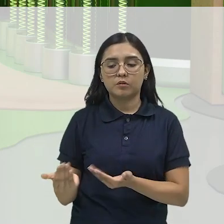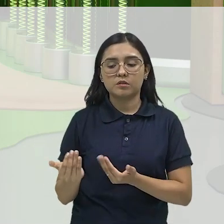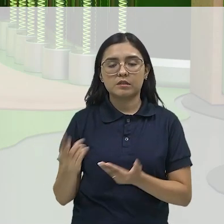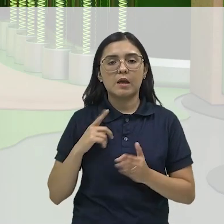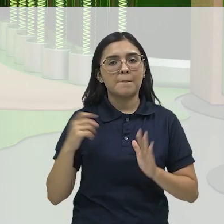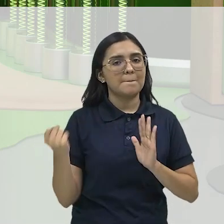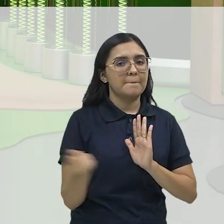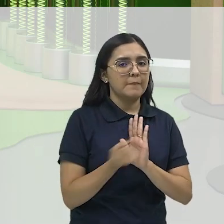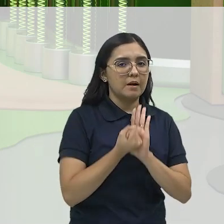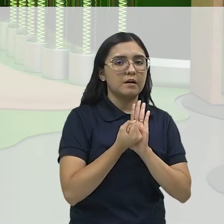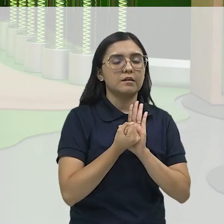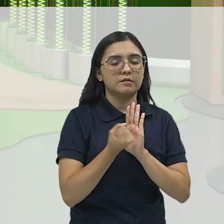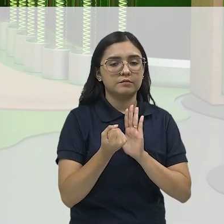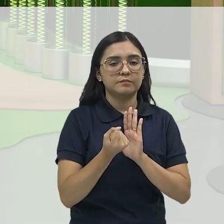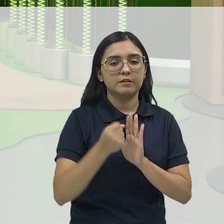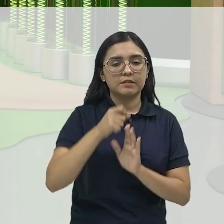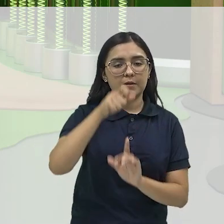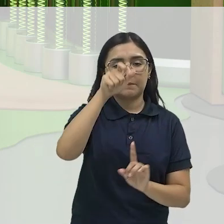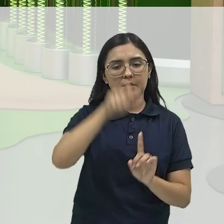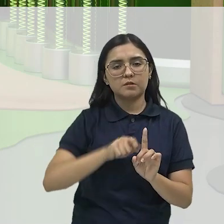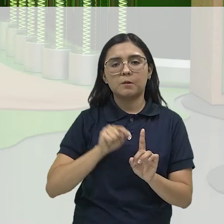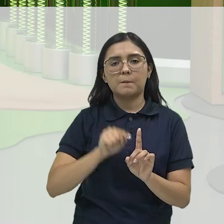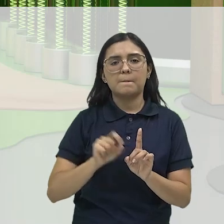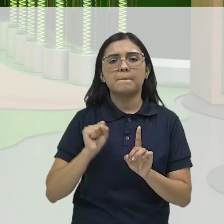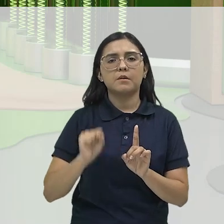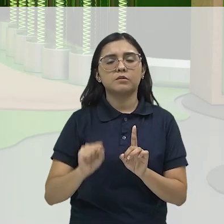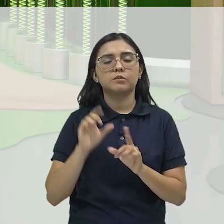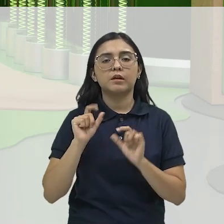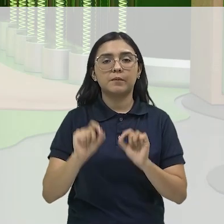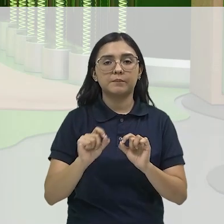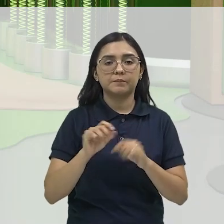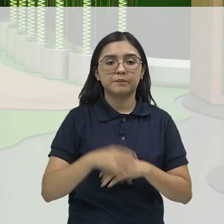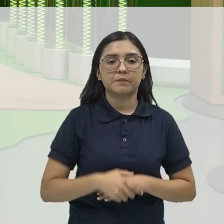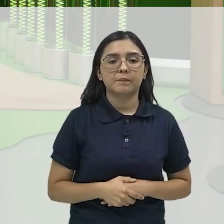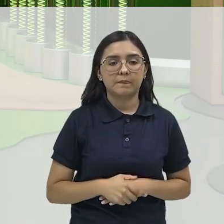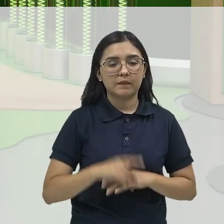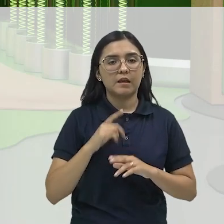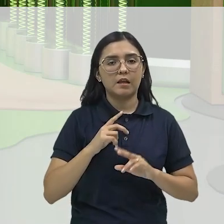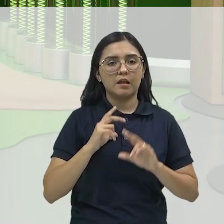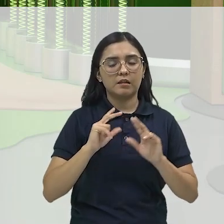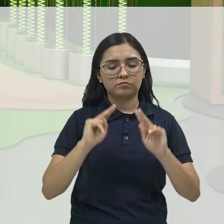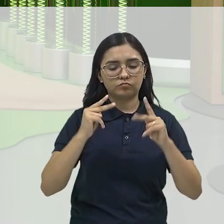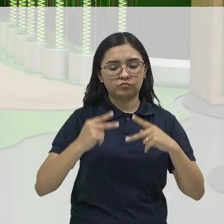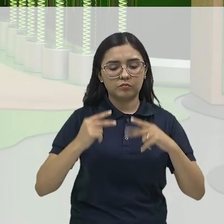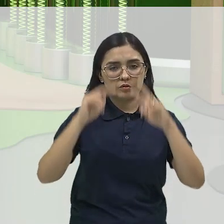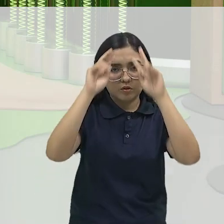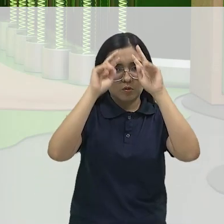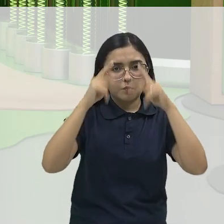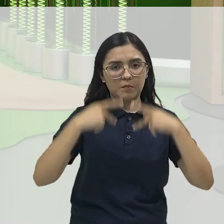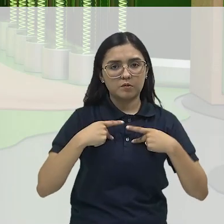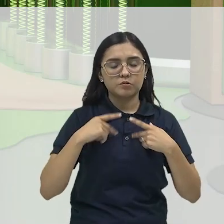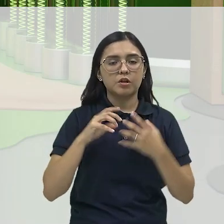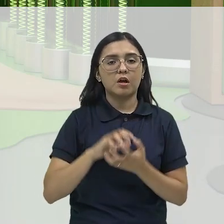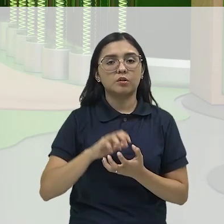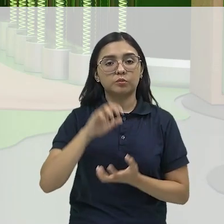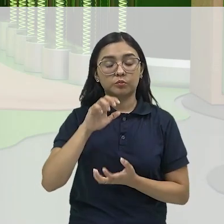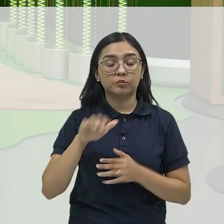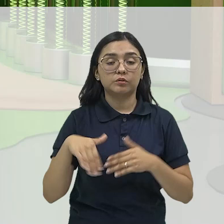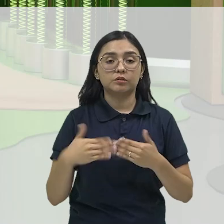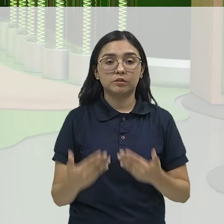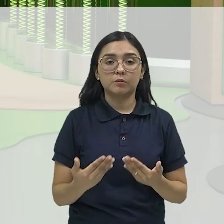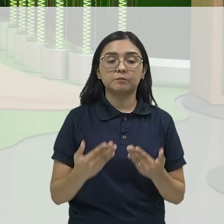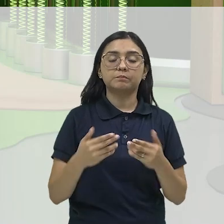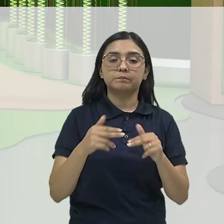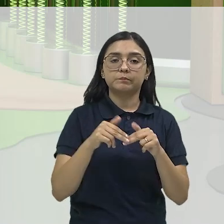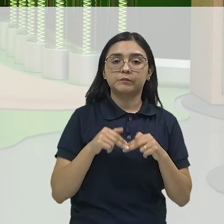vai ser marcante para que essa pessoa ela possa se afirmar como um ser humano já adulto. Então, por isso que a gente deve